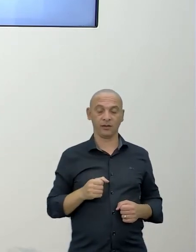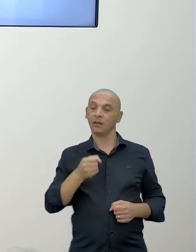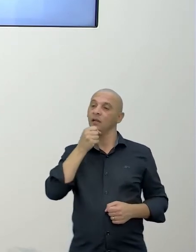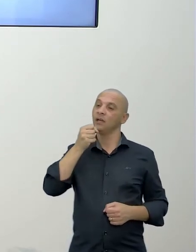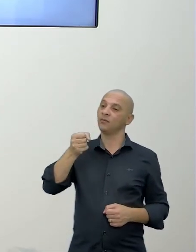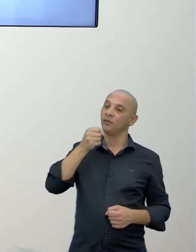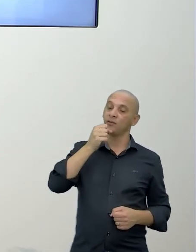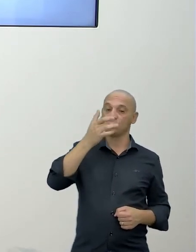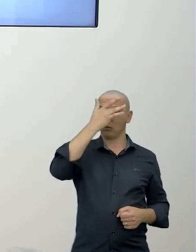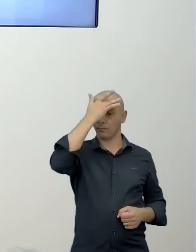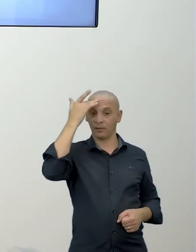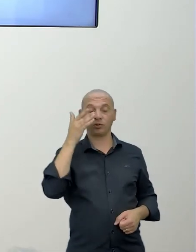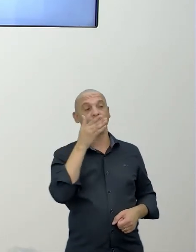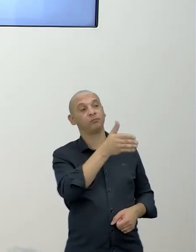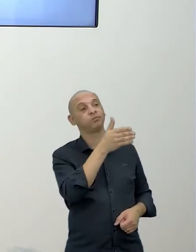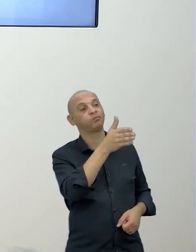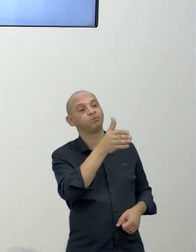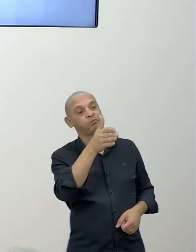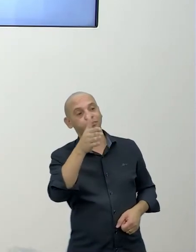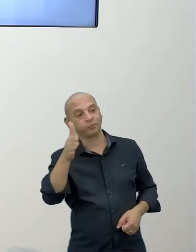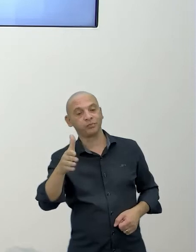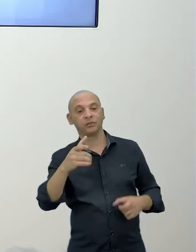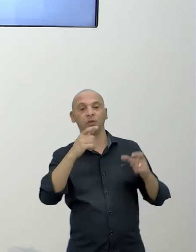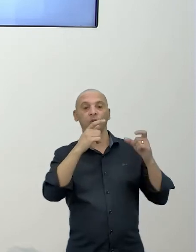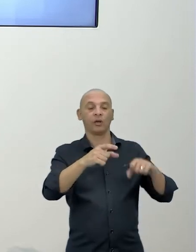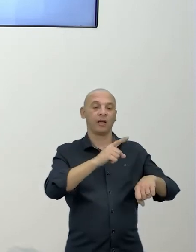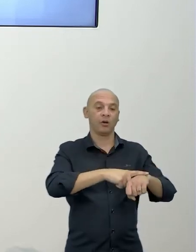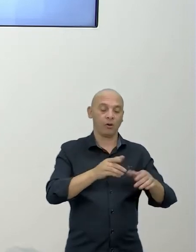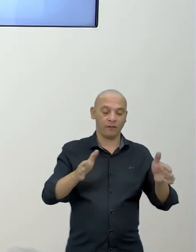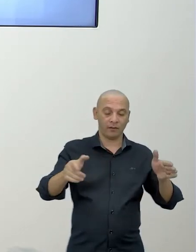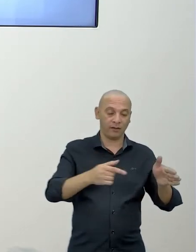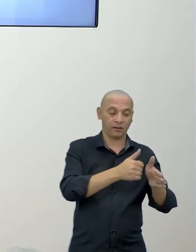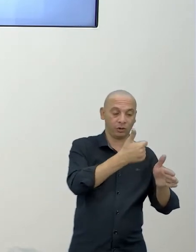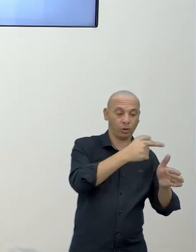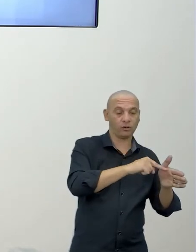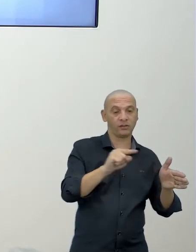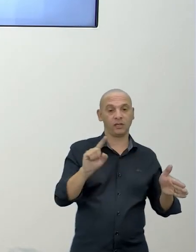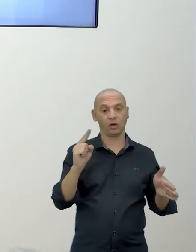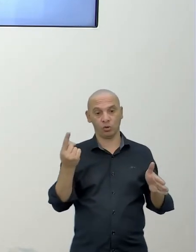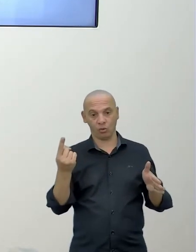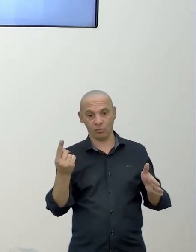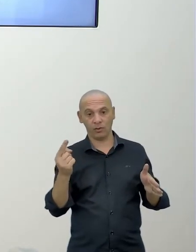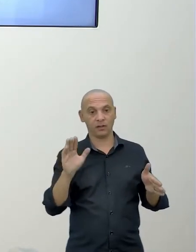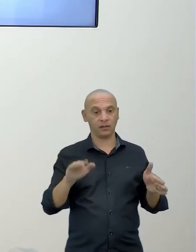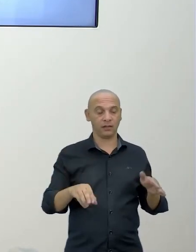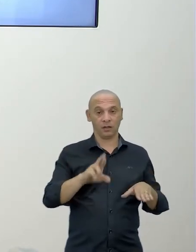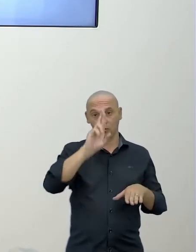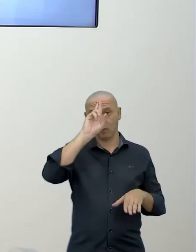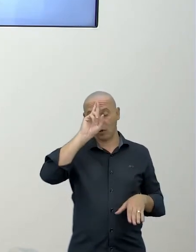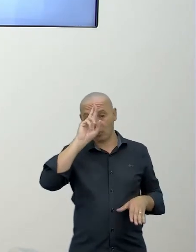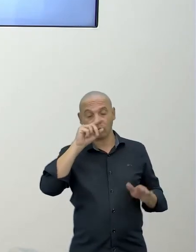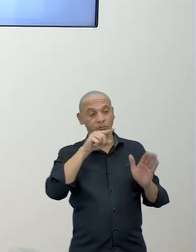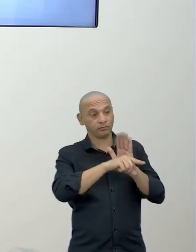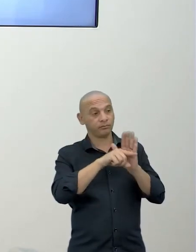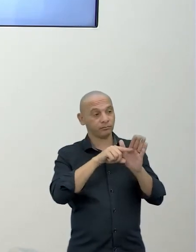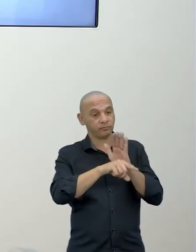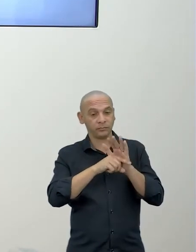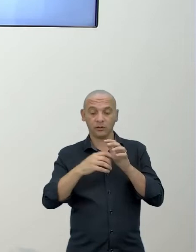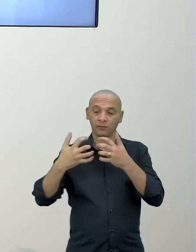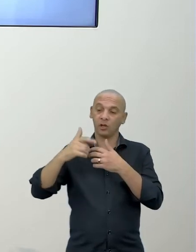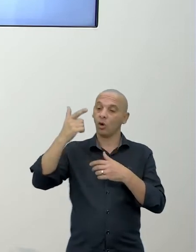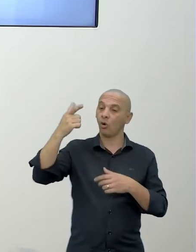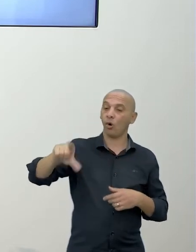o preço do pão de queijo na padaria, que está caríssimo. Para isso, a gente entrevistou os frequentadores da padaria dentro